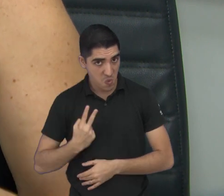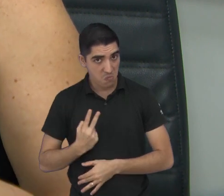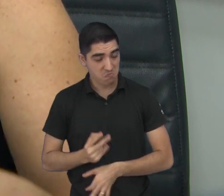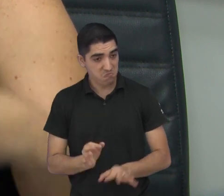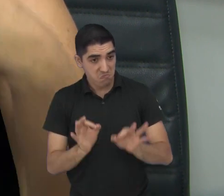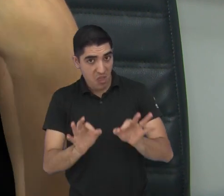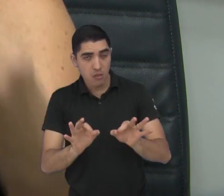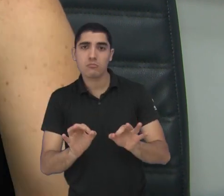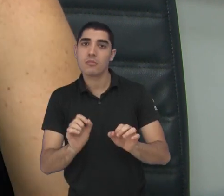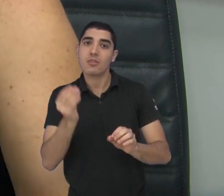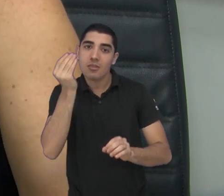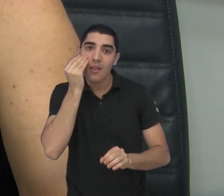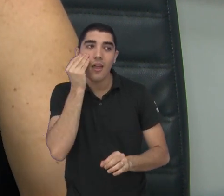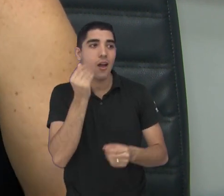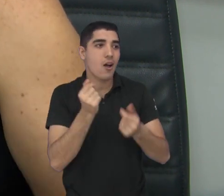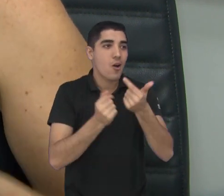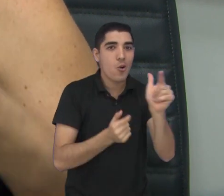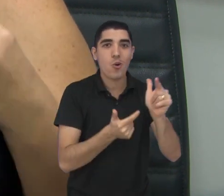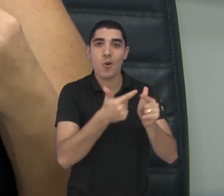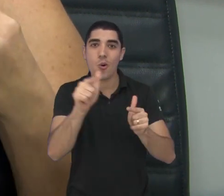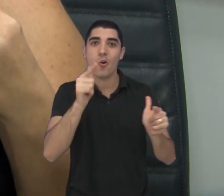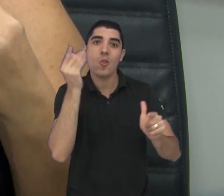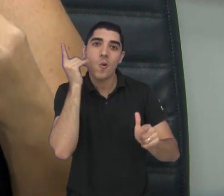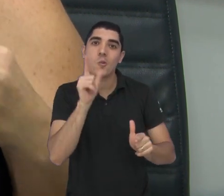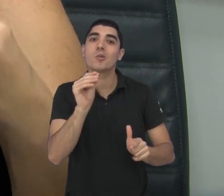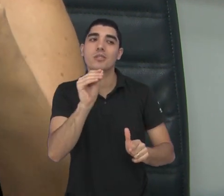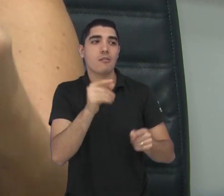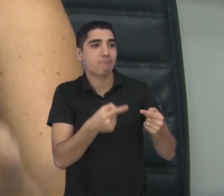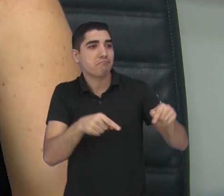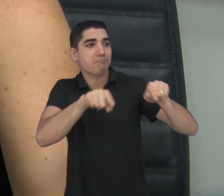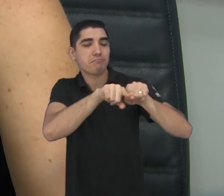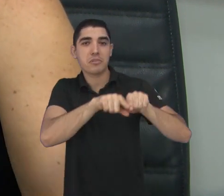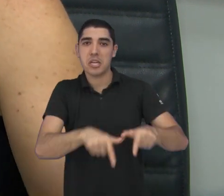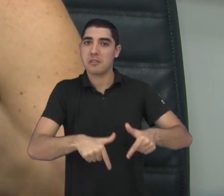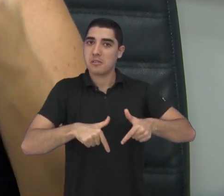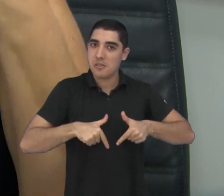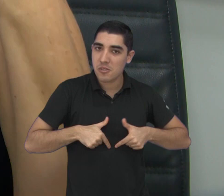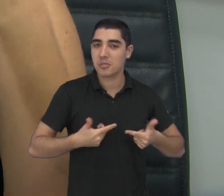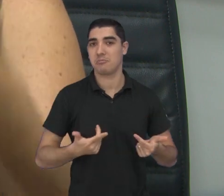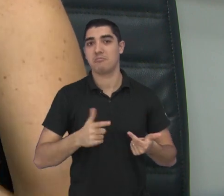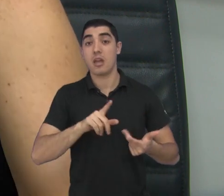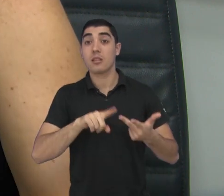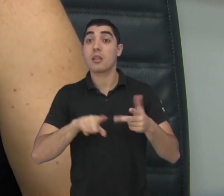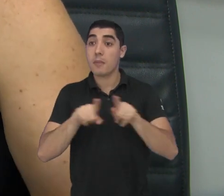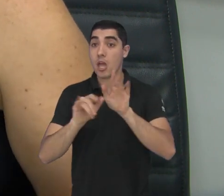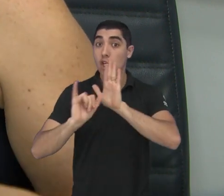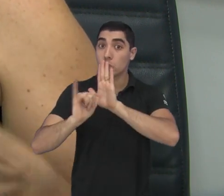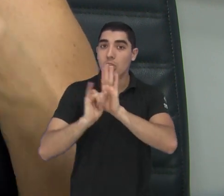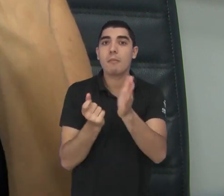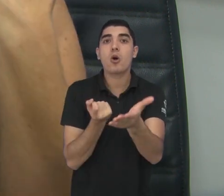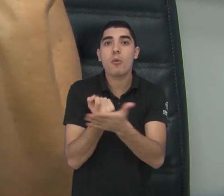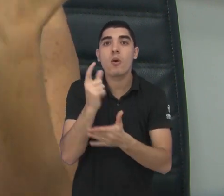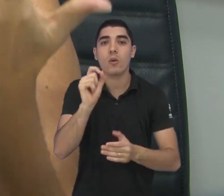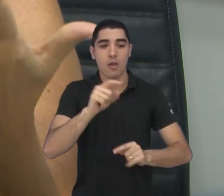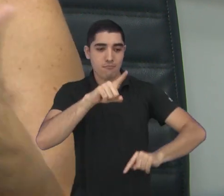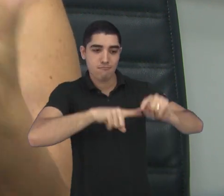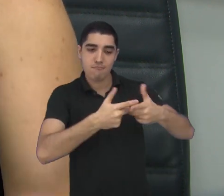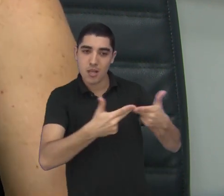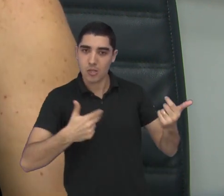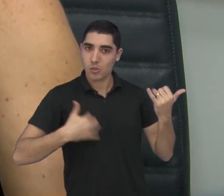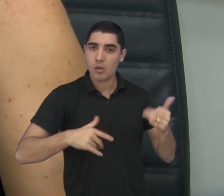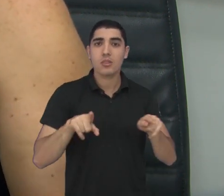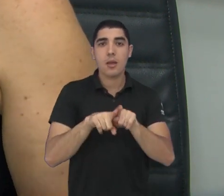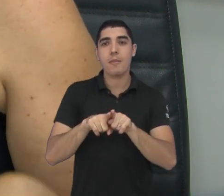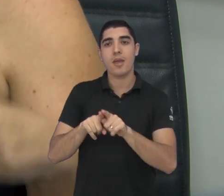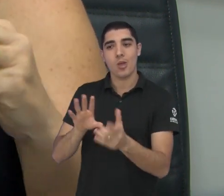pode buscar parcerias, você pode buscar editais para comprar instrumento, para proporcionar